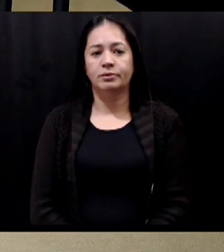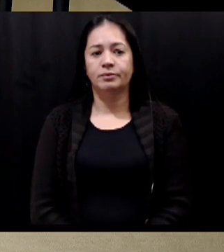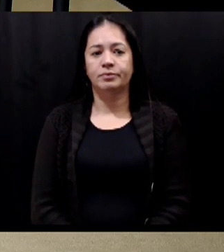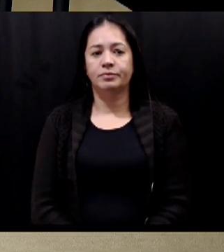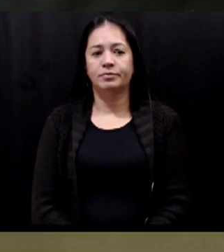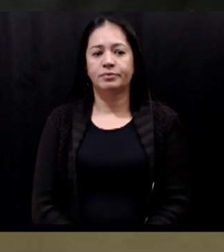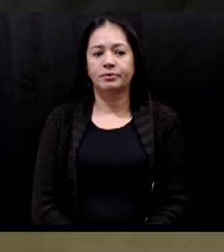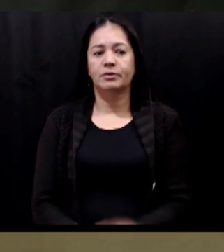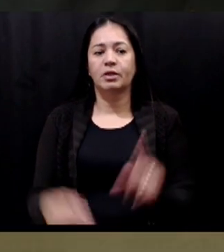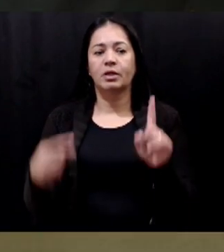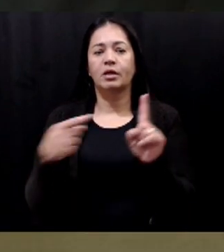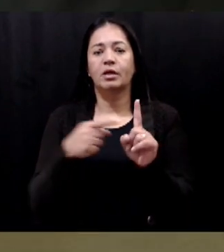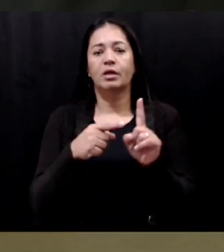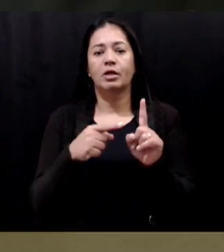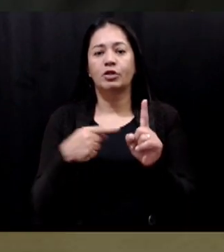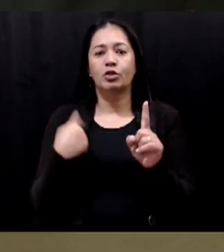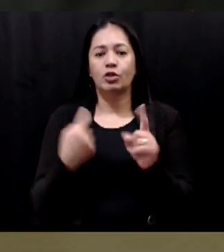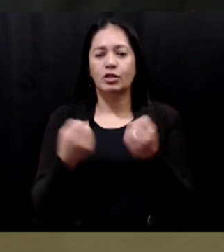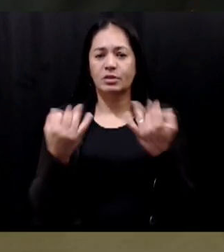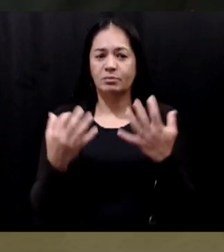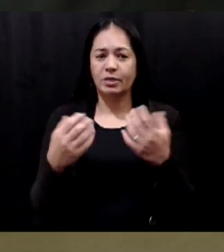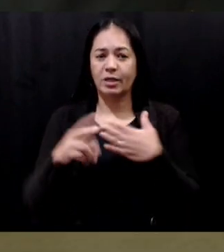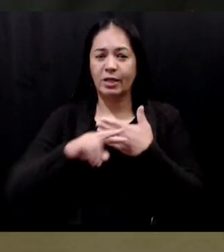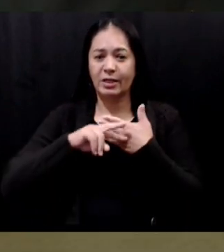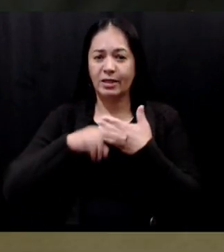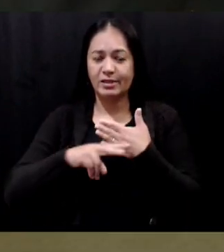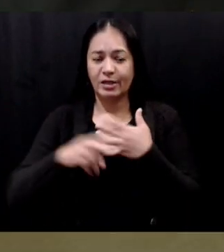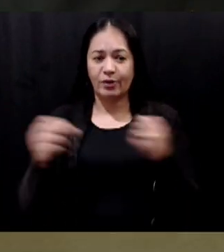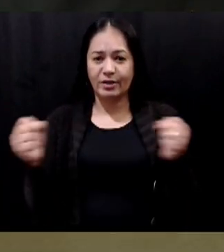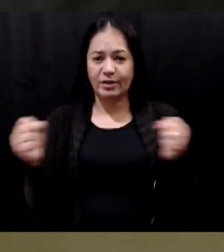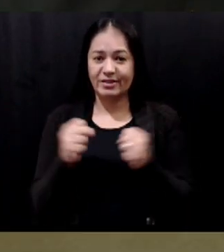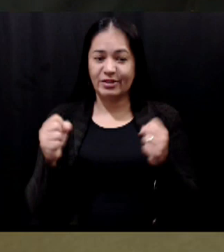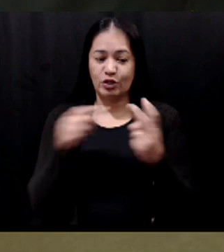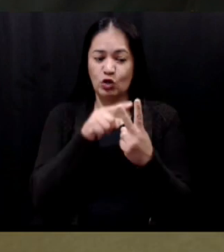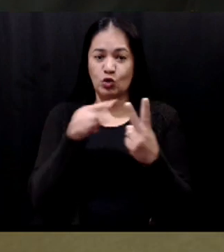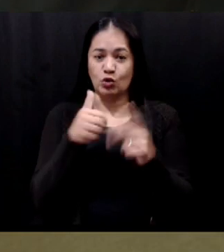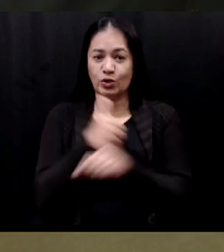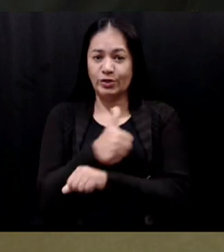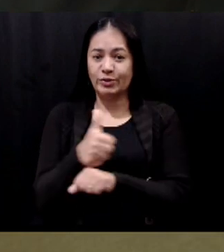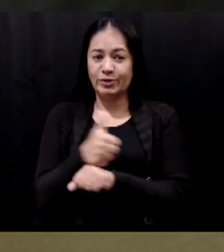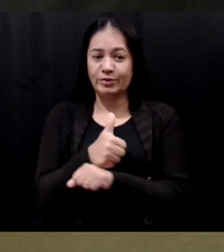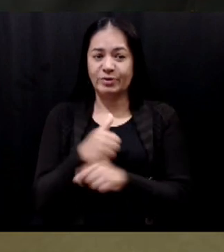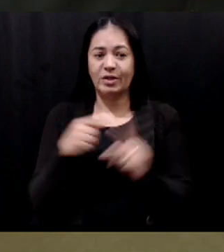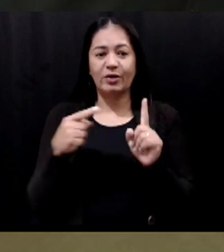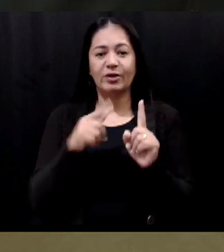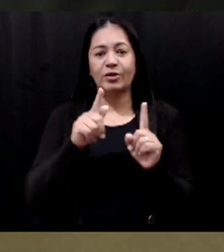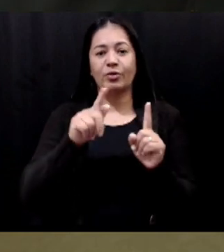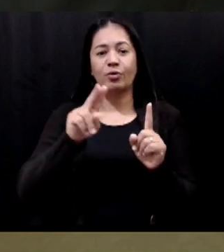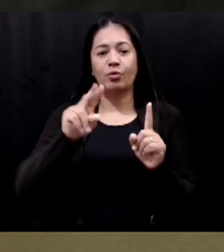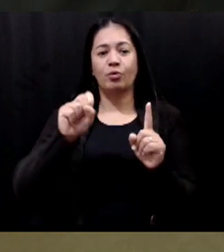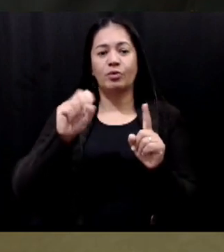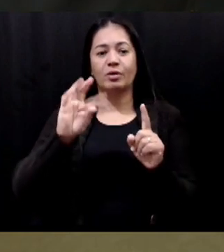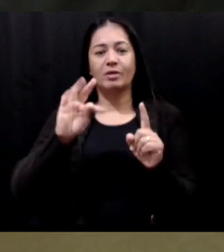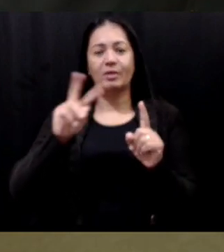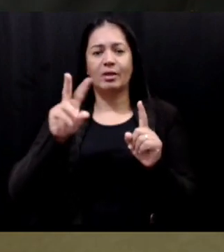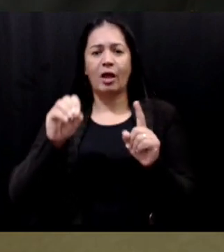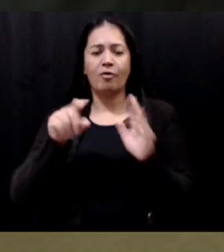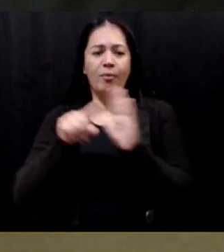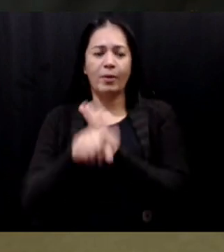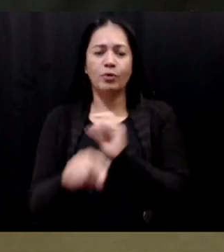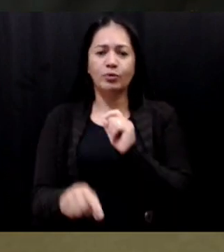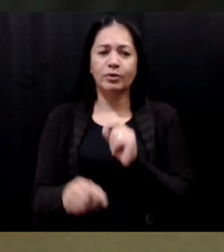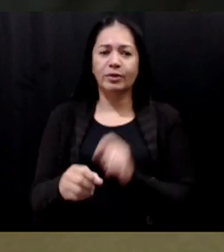sobre efeito sanfona com a Paula e o Rafael aqui. O Gustavo de Barão Geraldo está conosco. Bom dia para você,